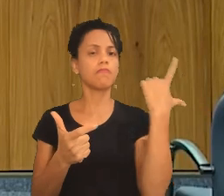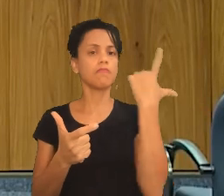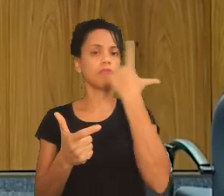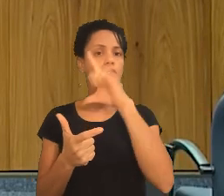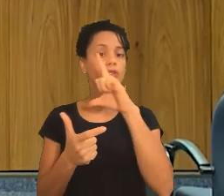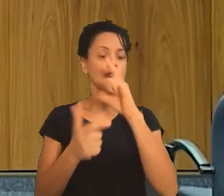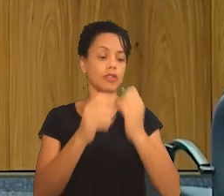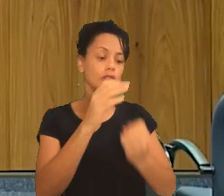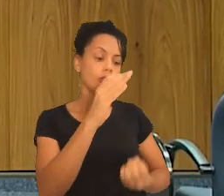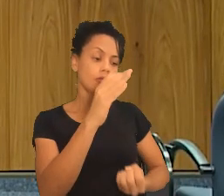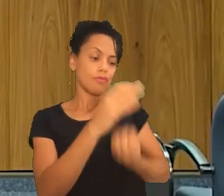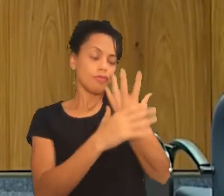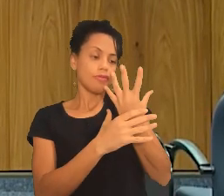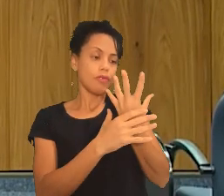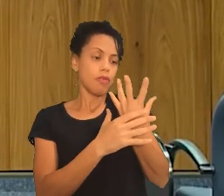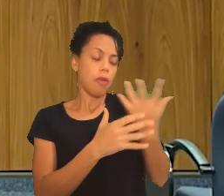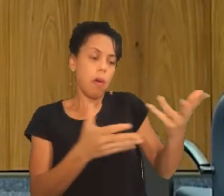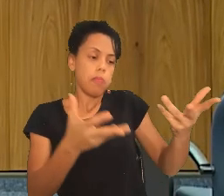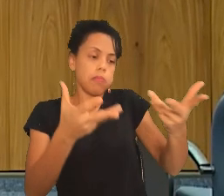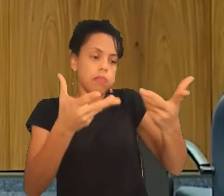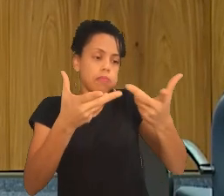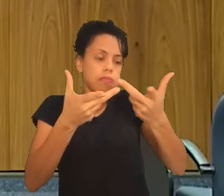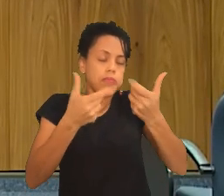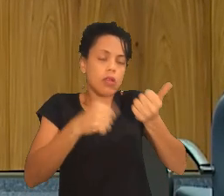cultural tão qualificado e tão